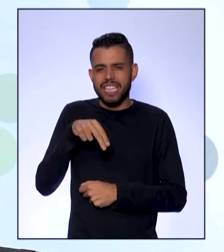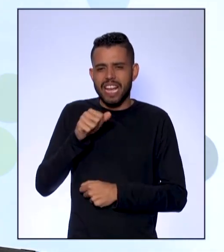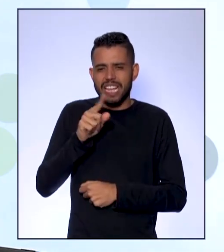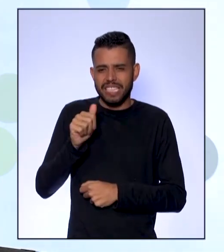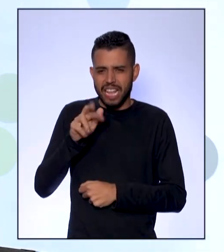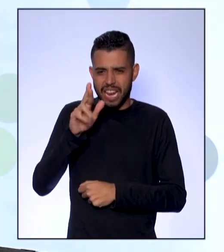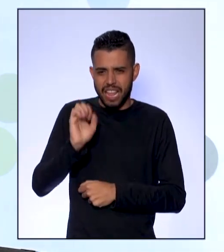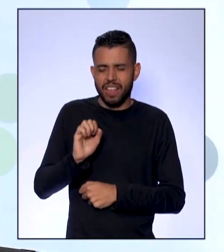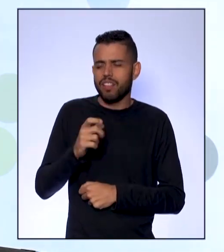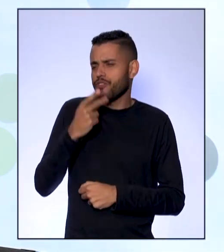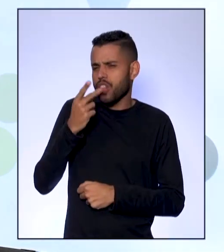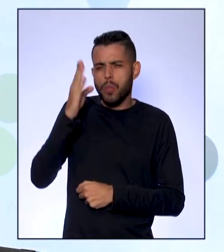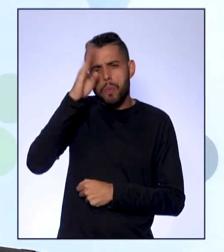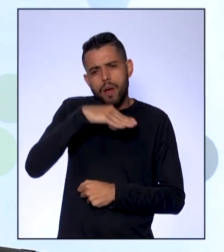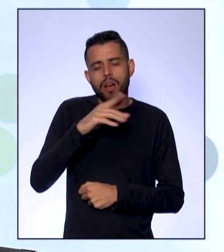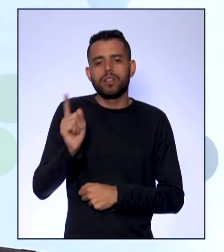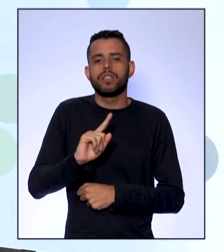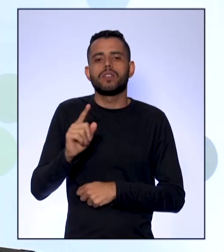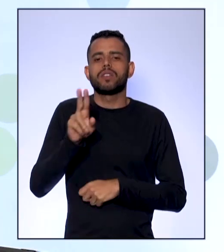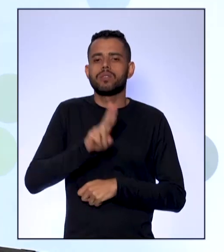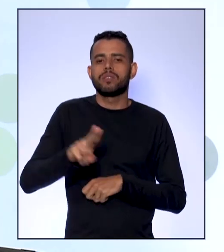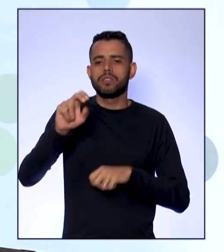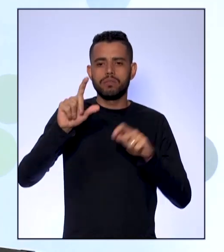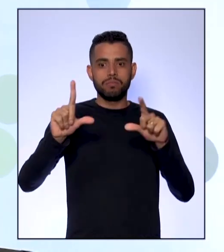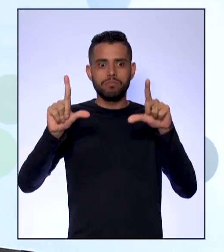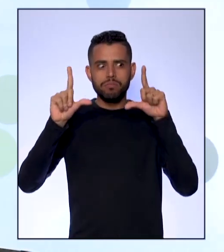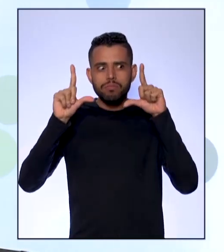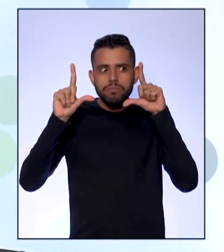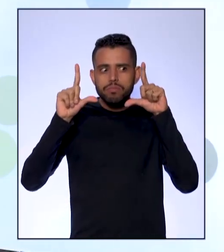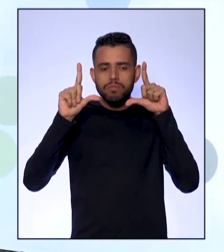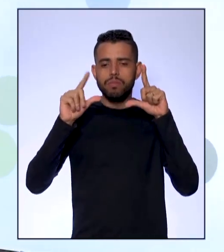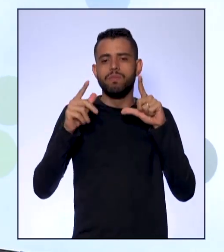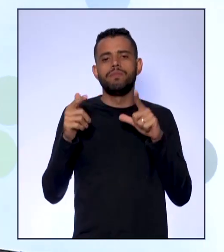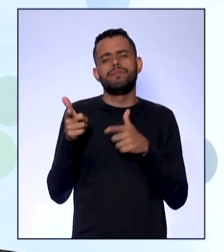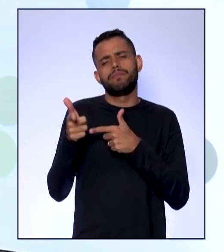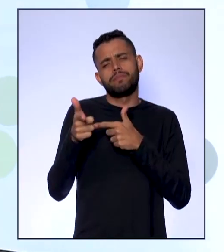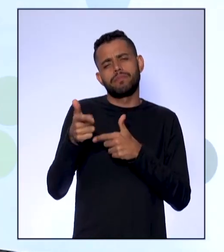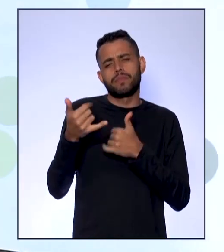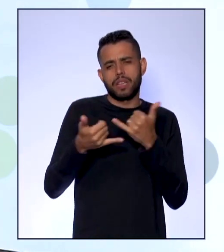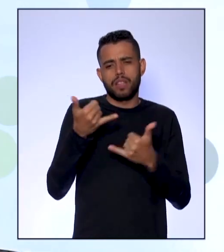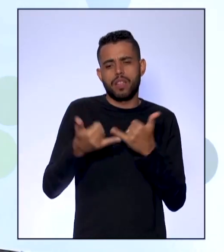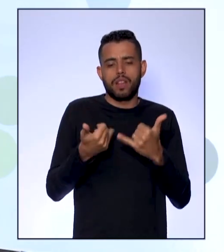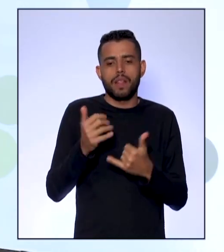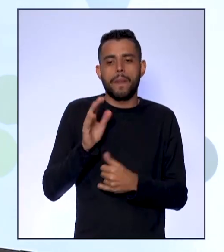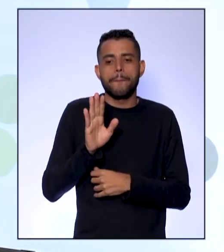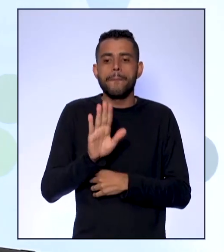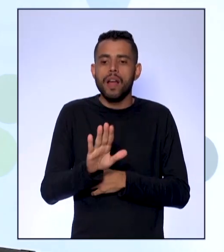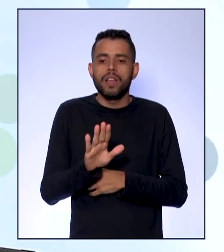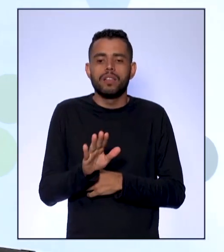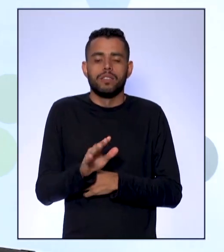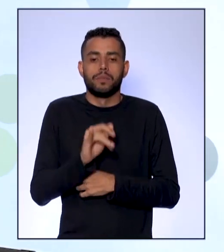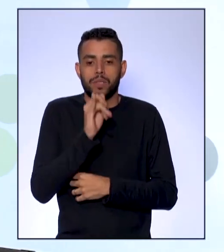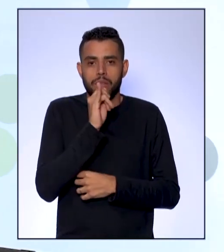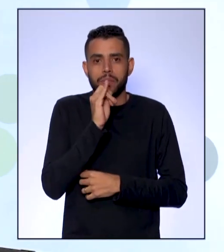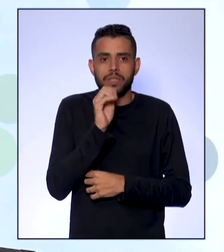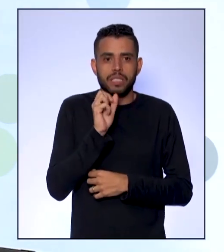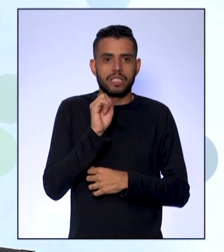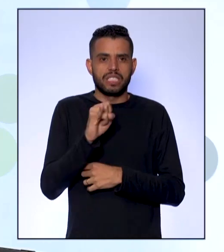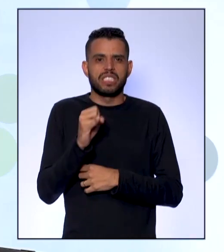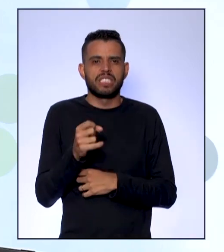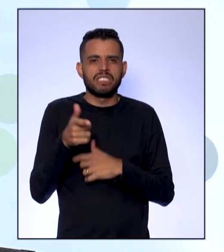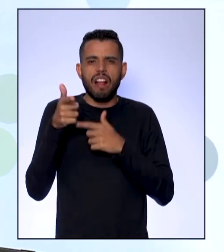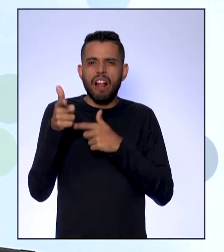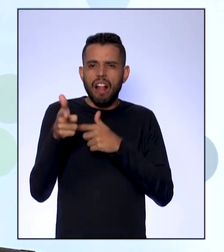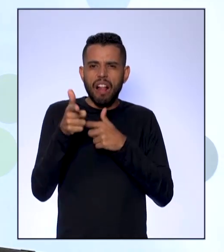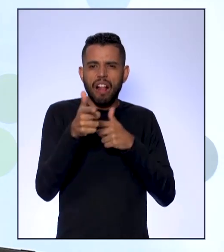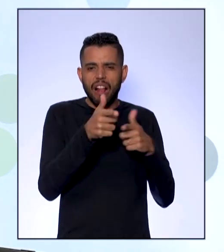mal disso, ele está usando uma cara específica que ela fez e isso virou um meme, né? Mas quando a gente faz uma zoeira, né? Quando a gente